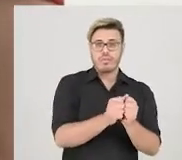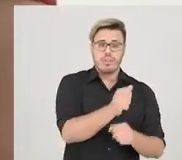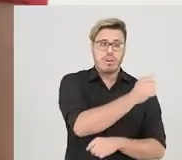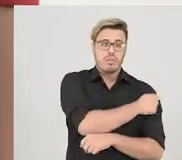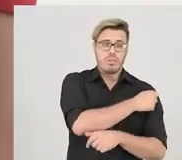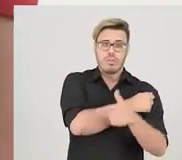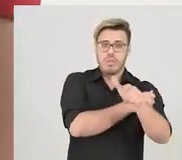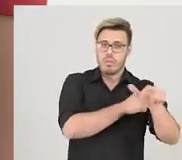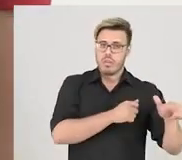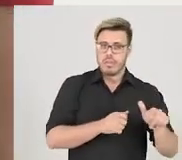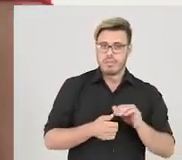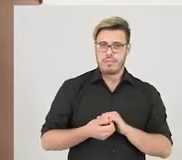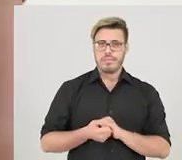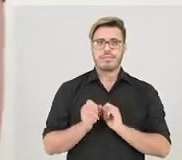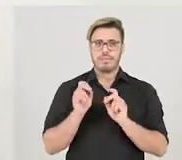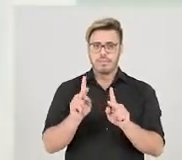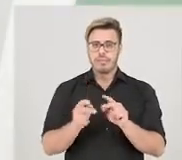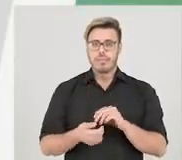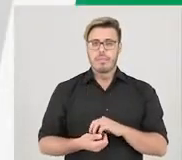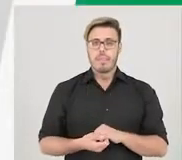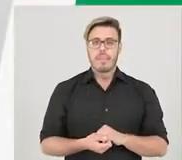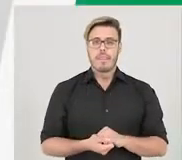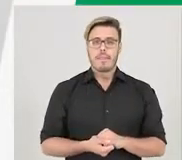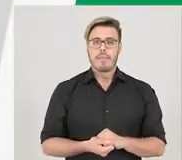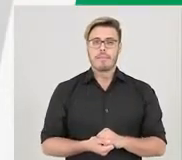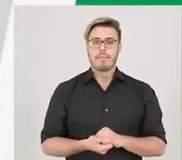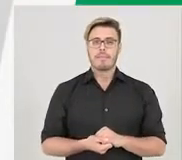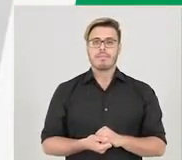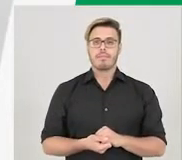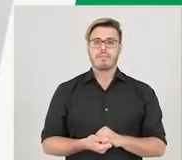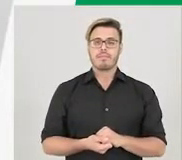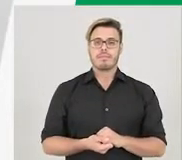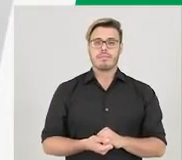Outro instrumento de registro do desempenho pedagógico